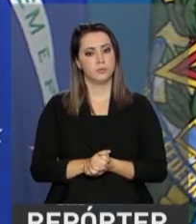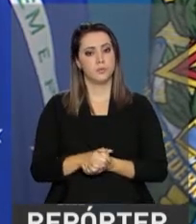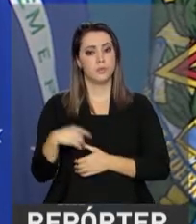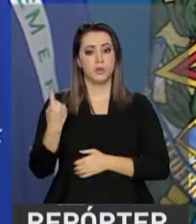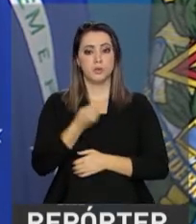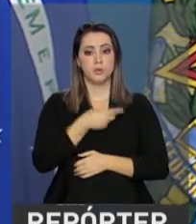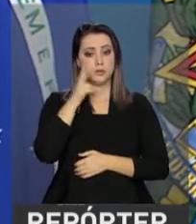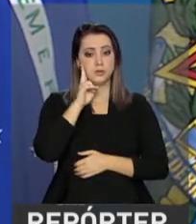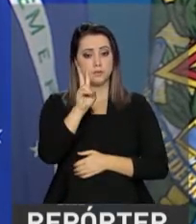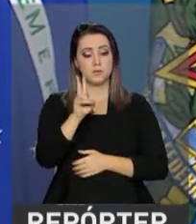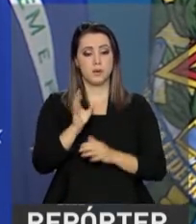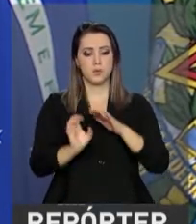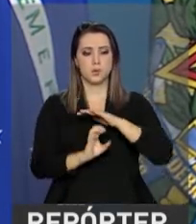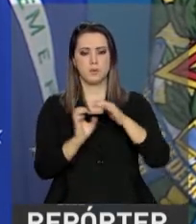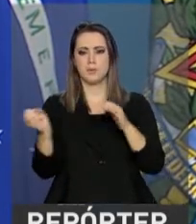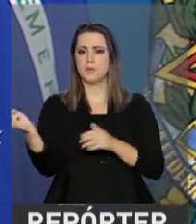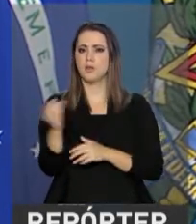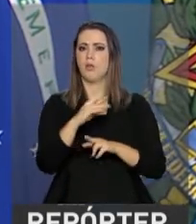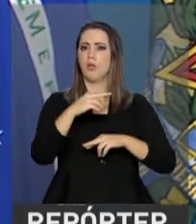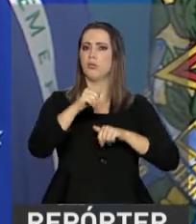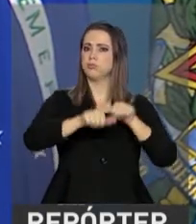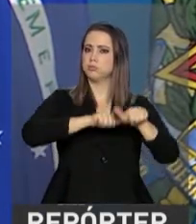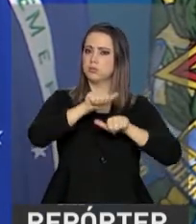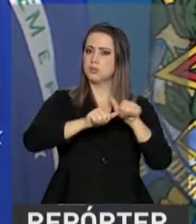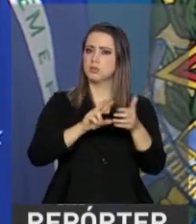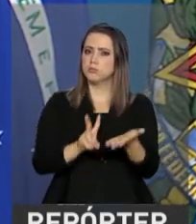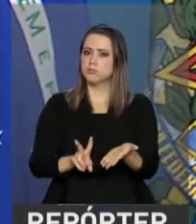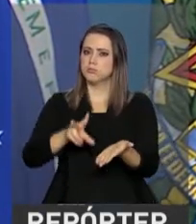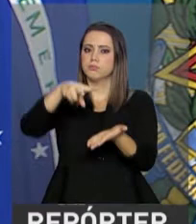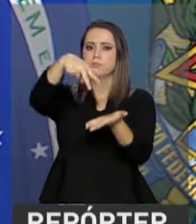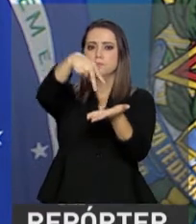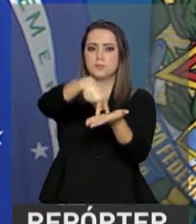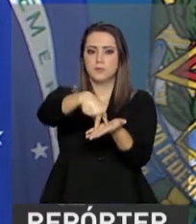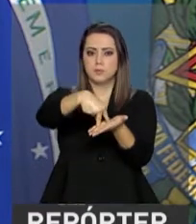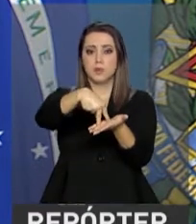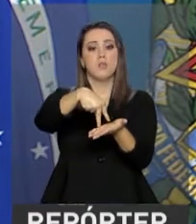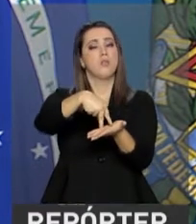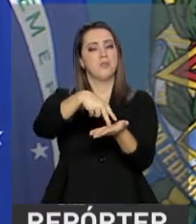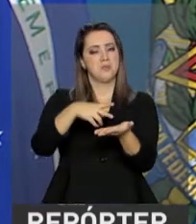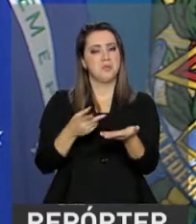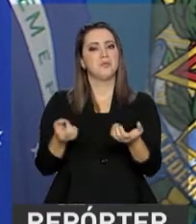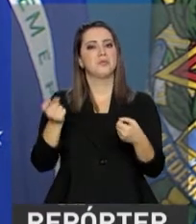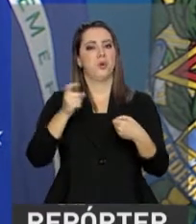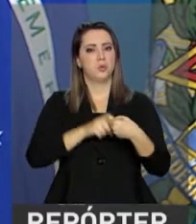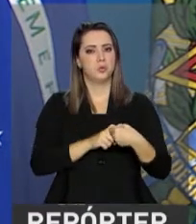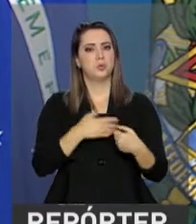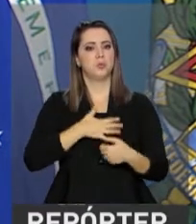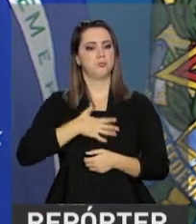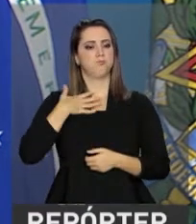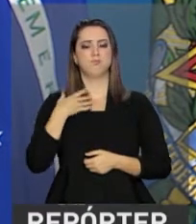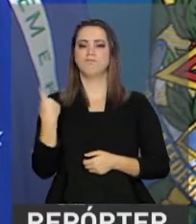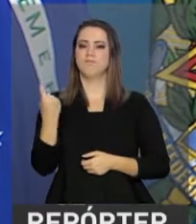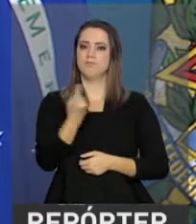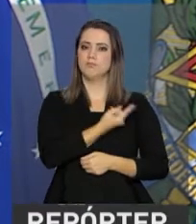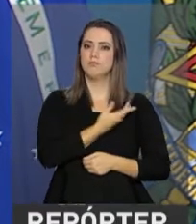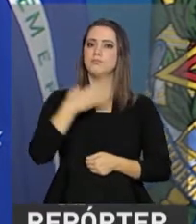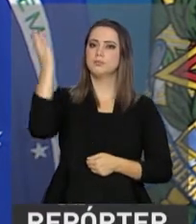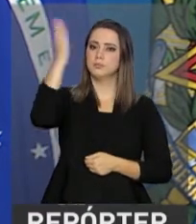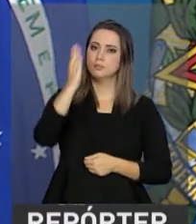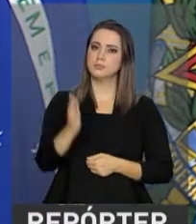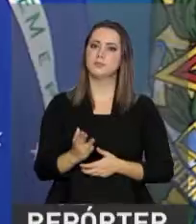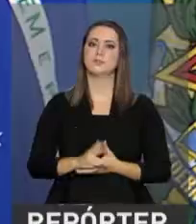vemos reerguida uma empresa que voltou a ser motivo de orgulho para todos os